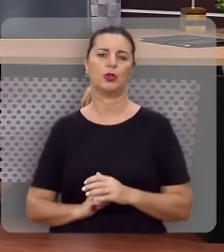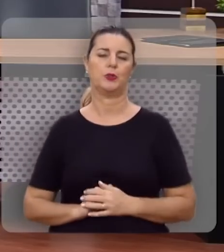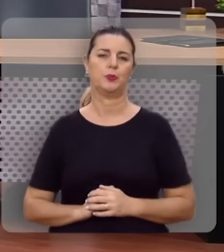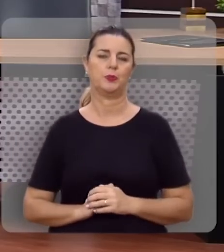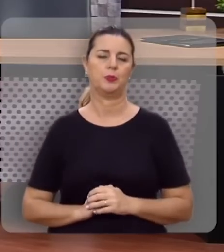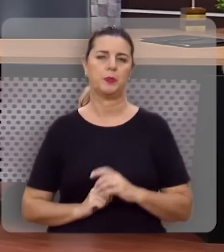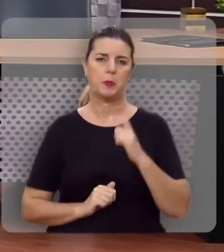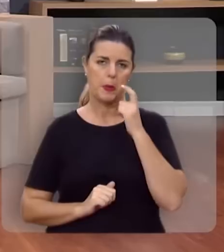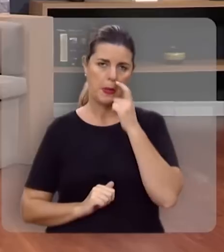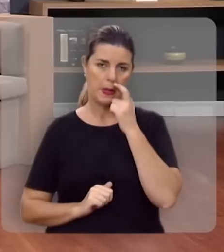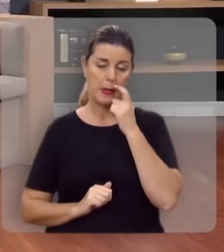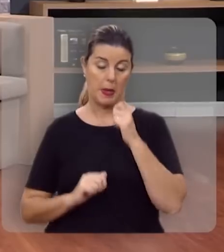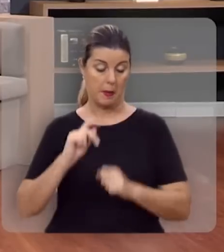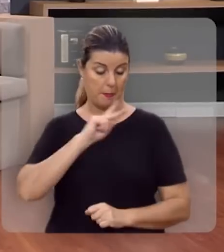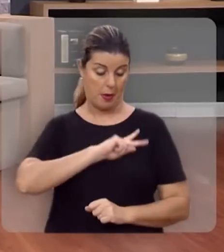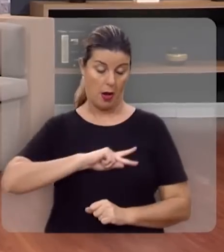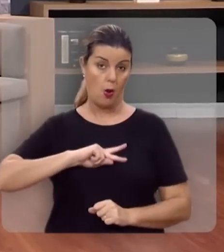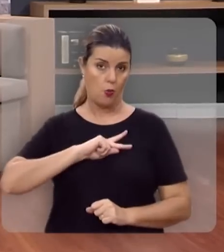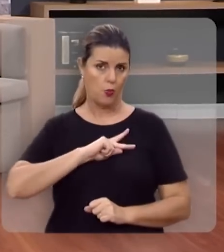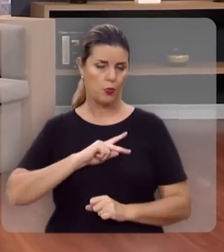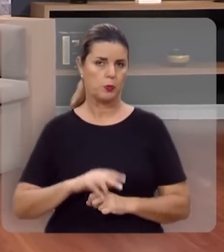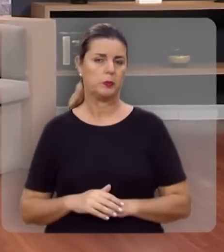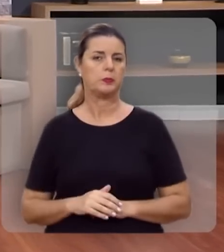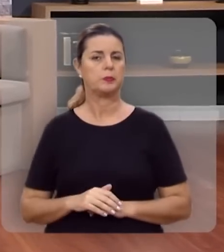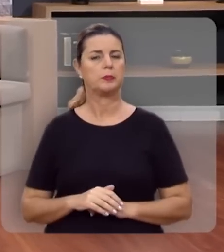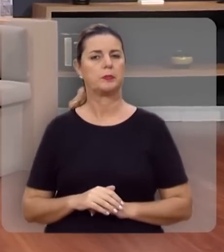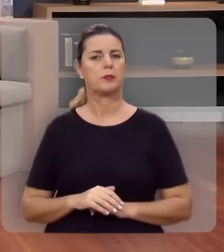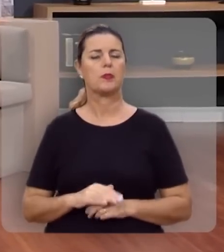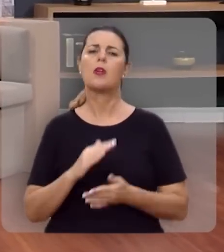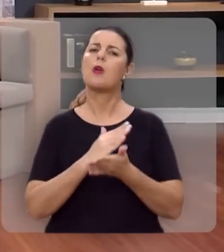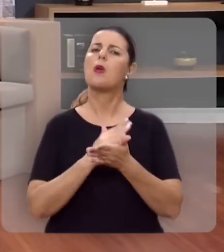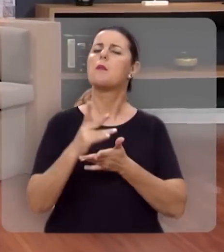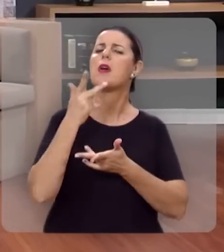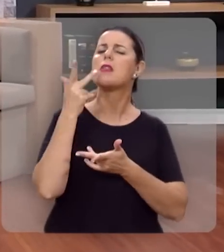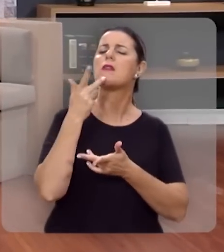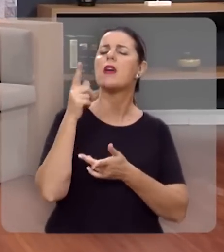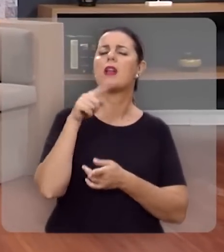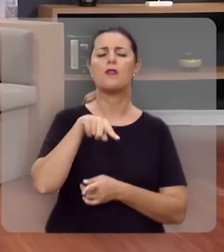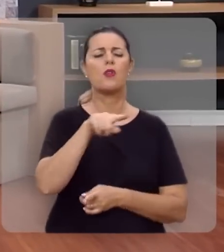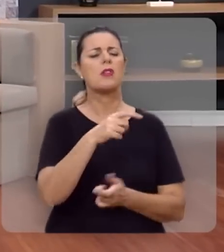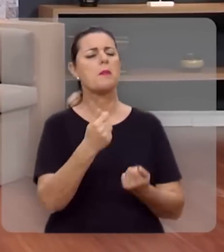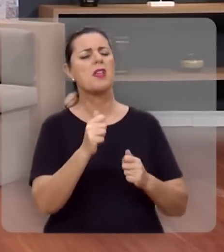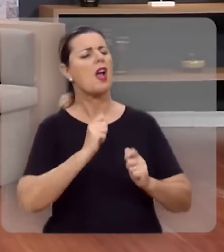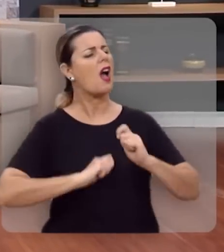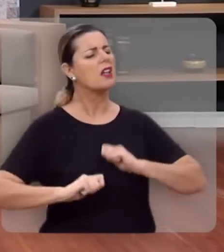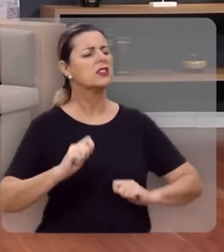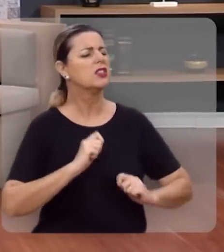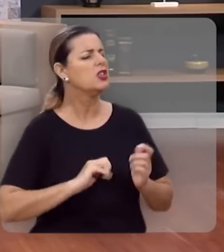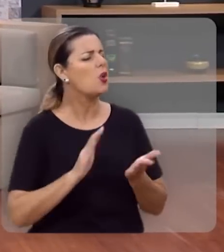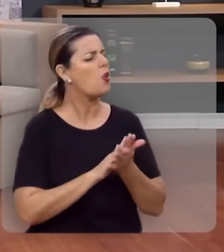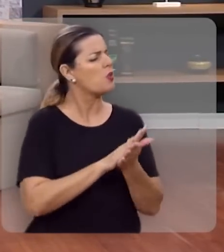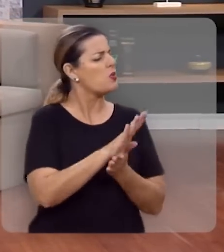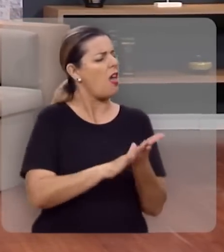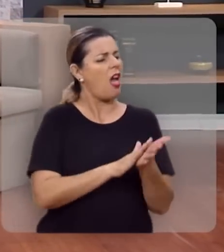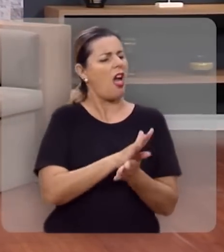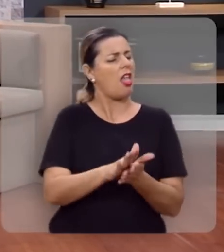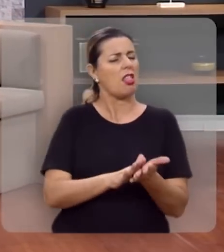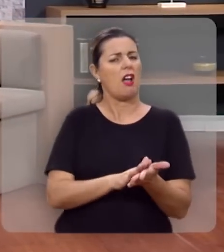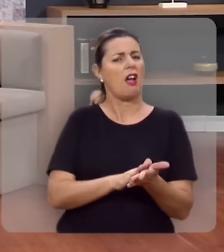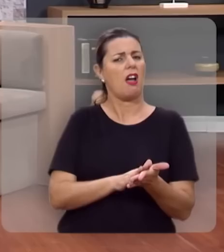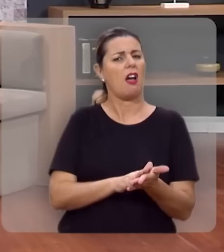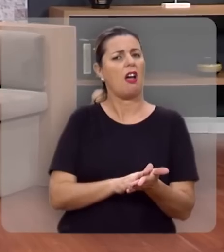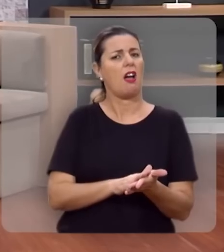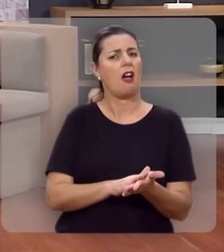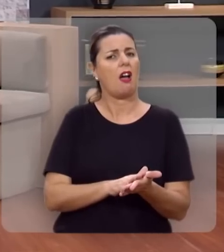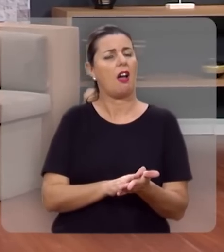ansiedade. O apóstolo Paulo começa dizendo assim: não andeis ansiosos de coisa